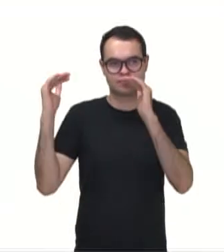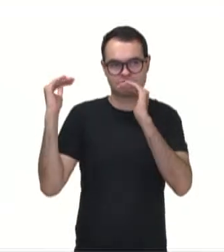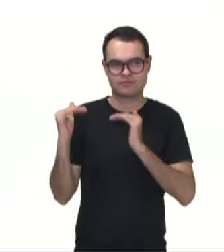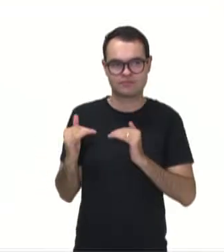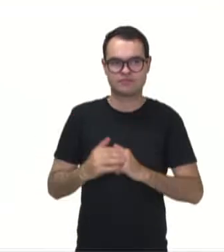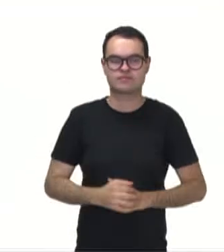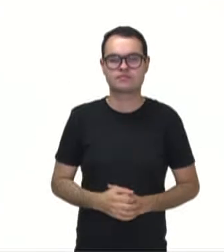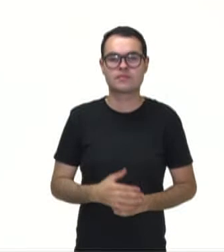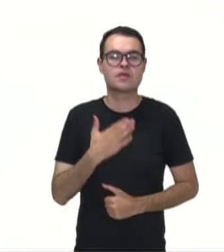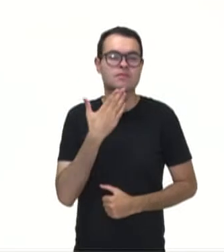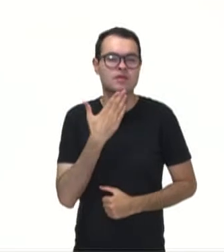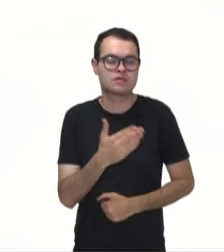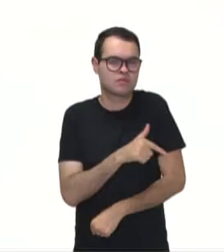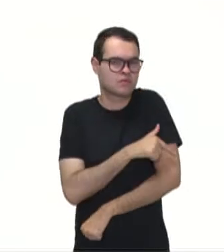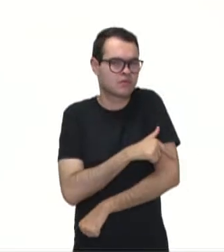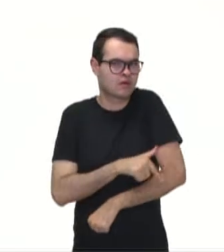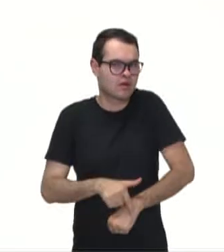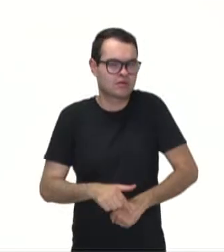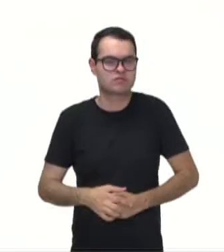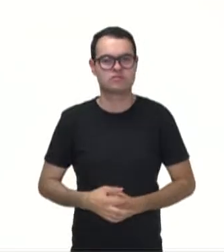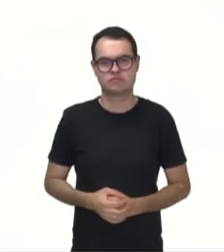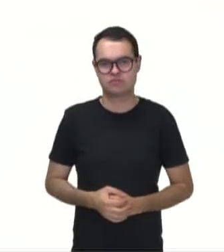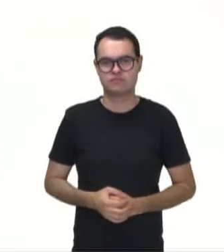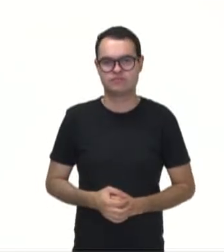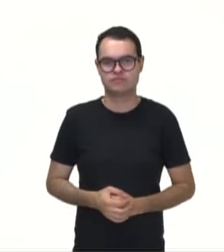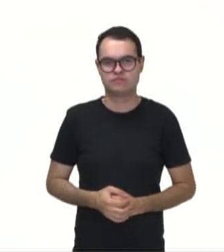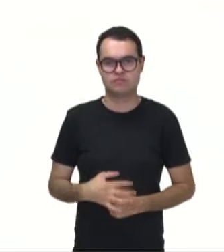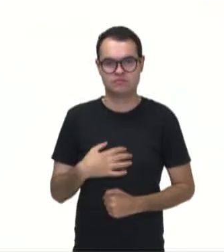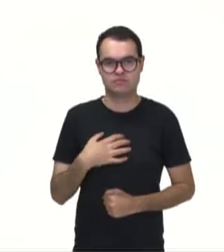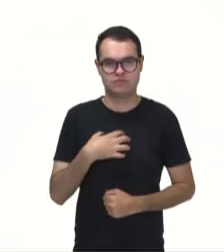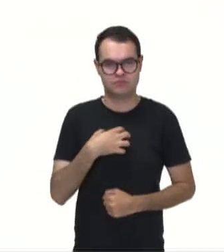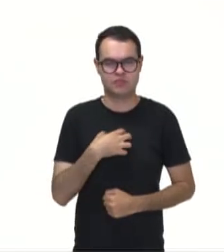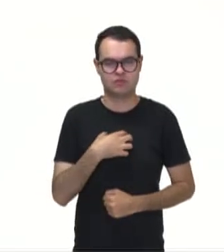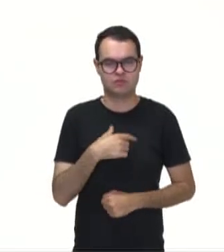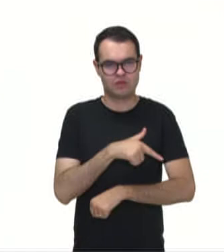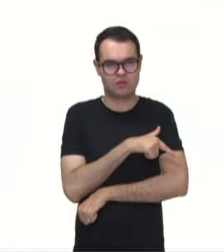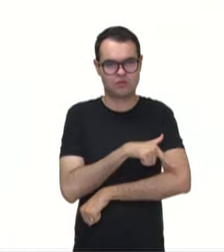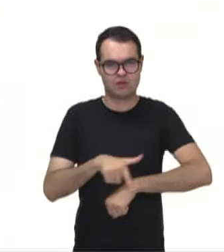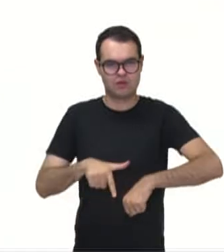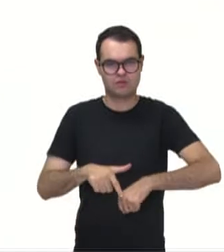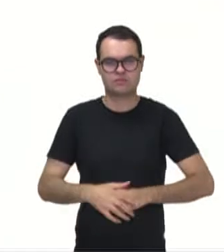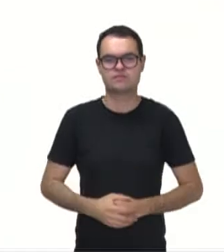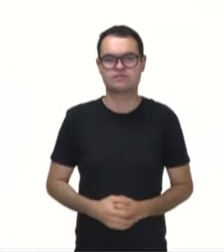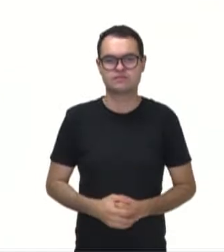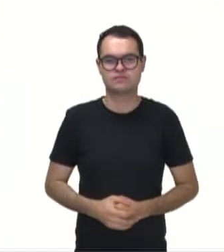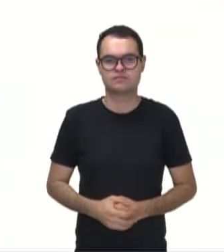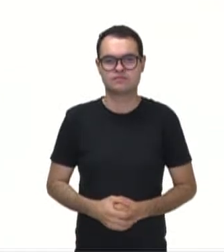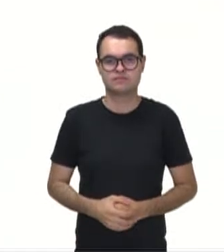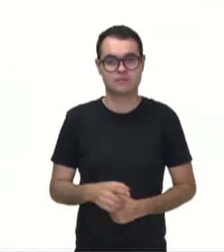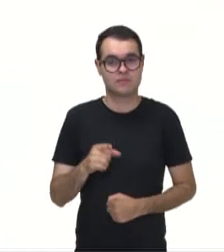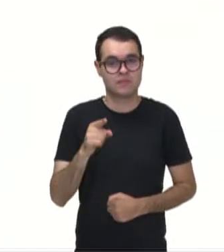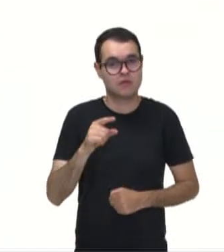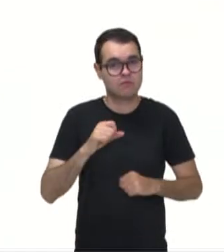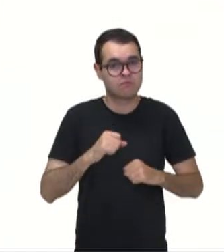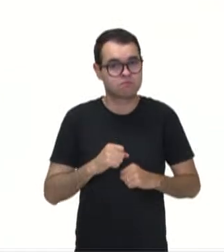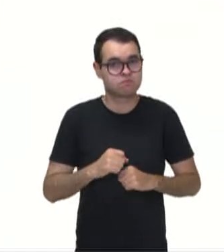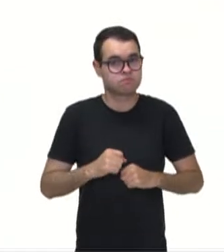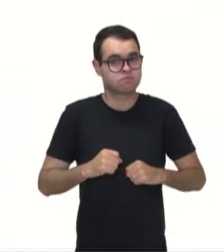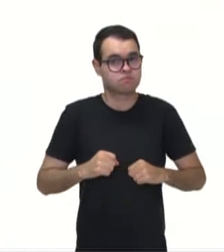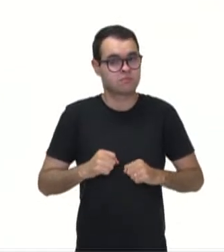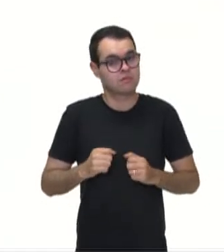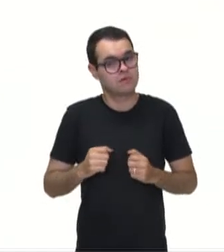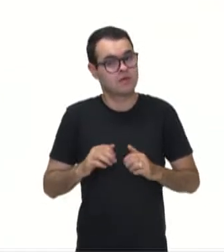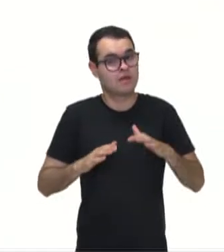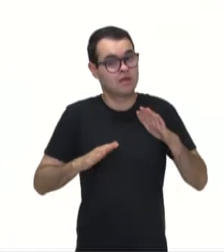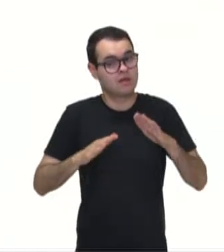de uma forma educada, eu pedir de uma forma educada. Está engordando muito, deveria